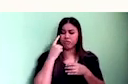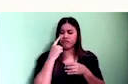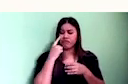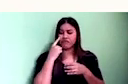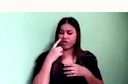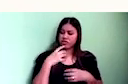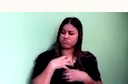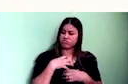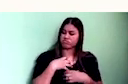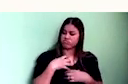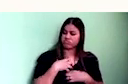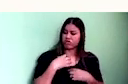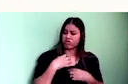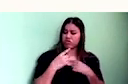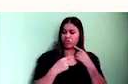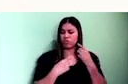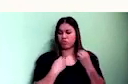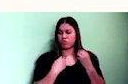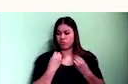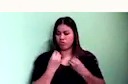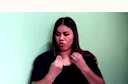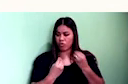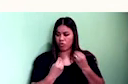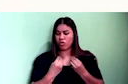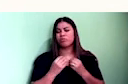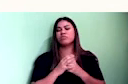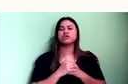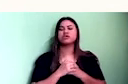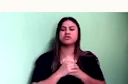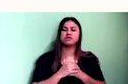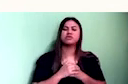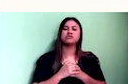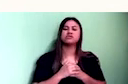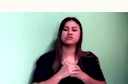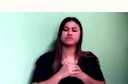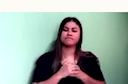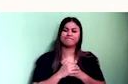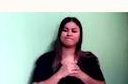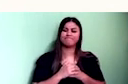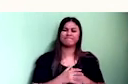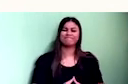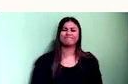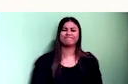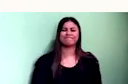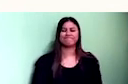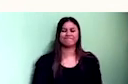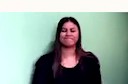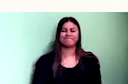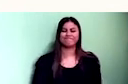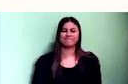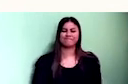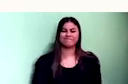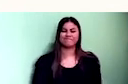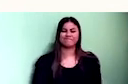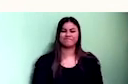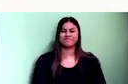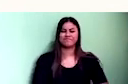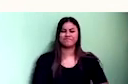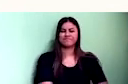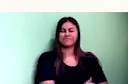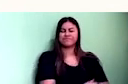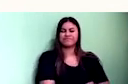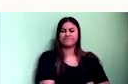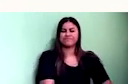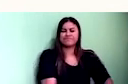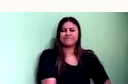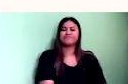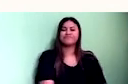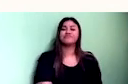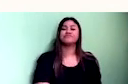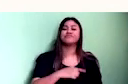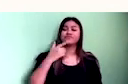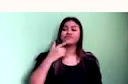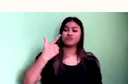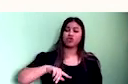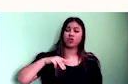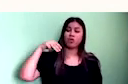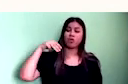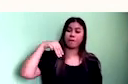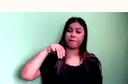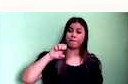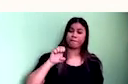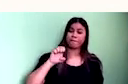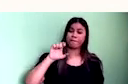pode fazer até 3, 4 vezes no dia, tá bom? Eu trouxe também a melissa, que é conhecida como